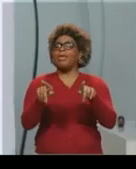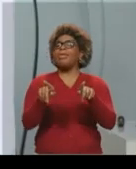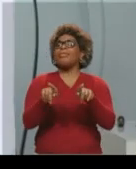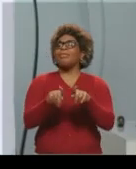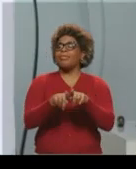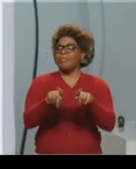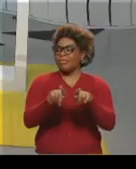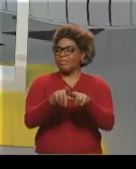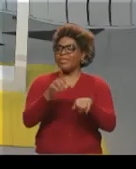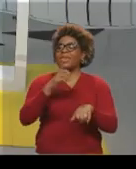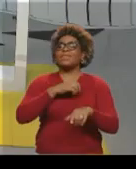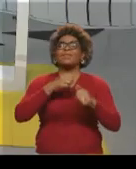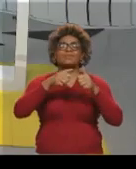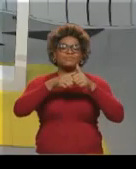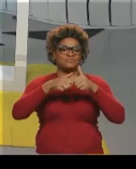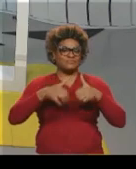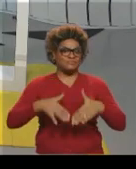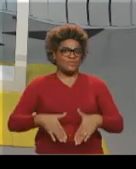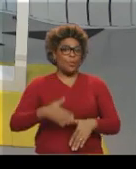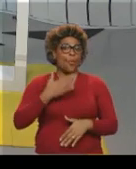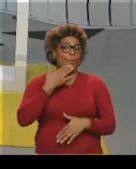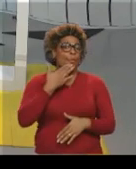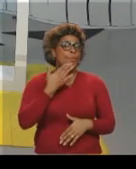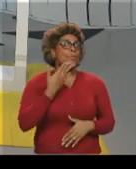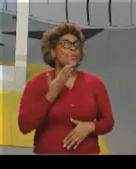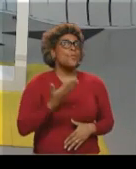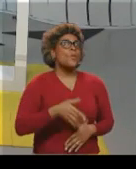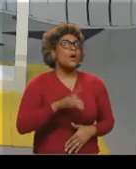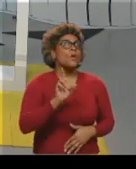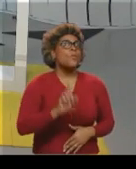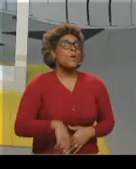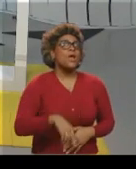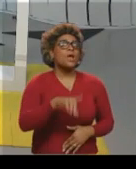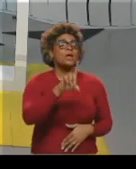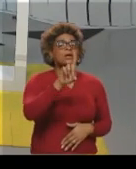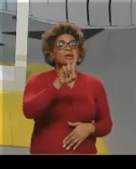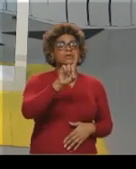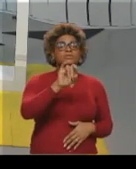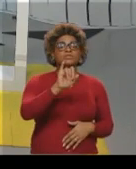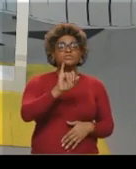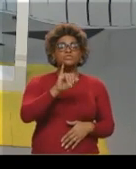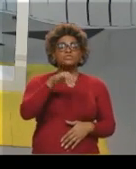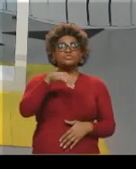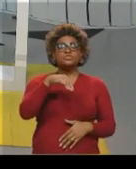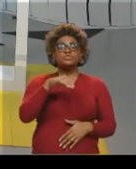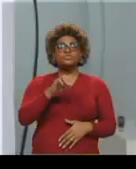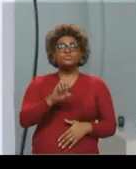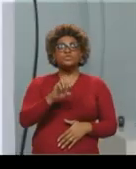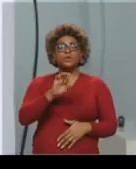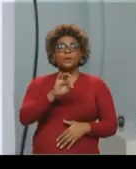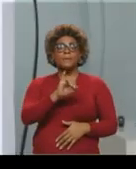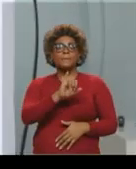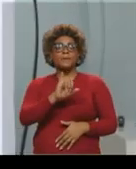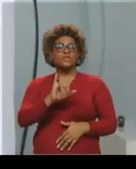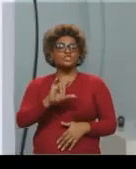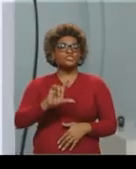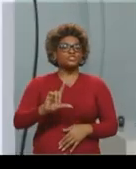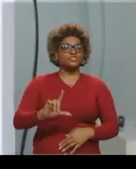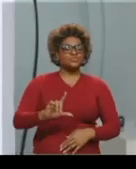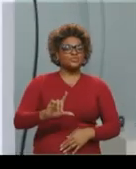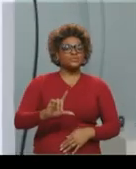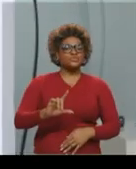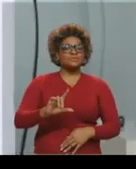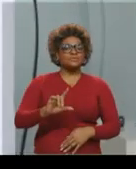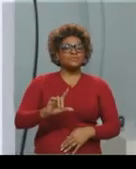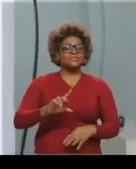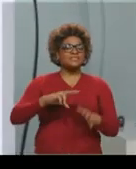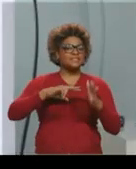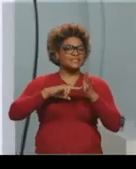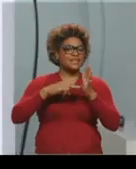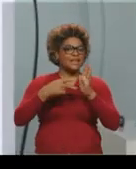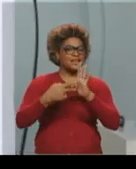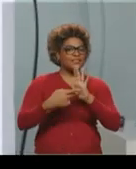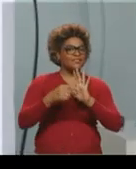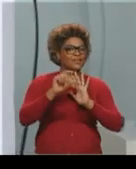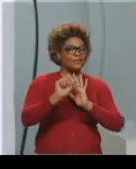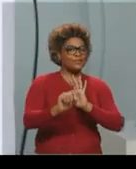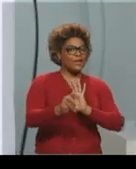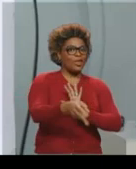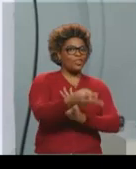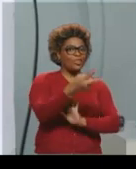Quais é a ramificação? É o dimetil. Logo quer dizer que eu tenho 2-metil, então